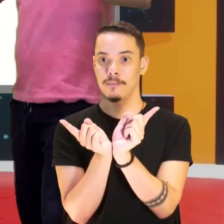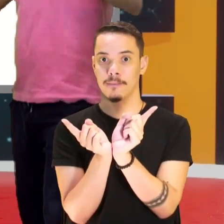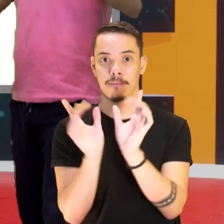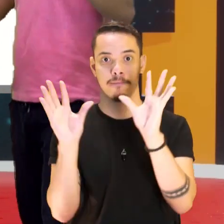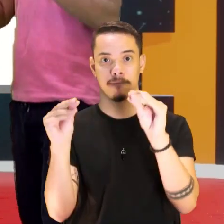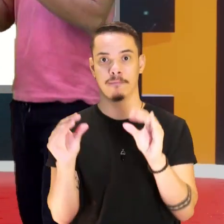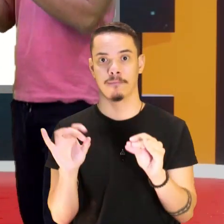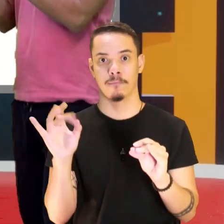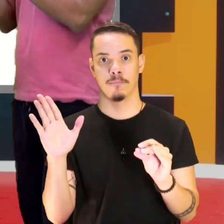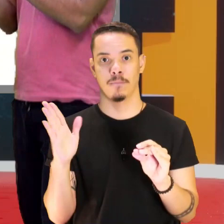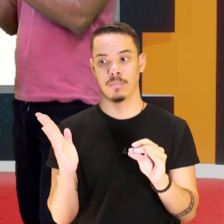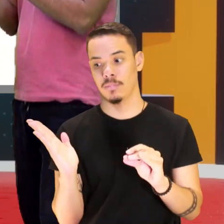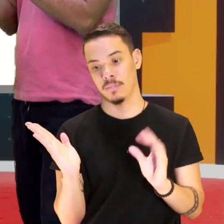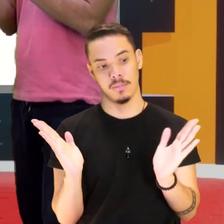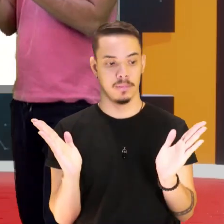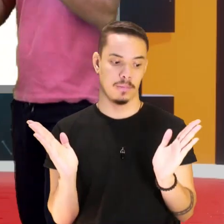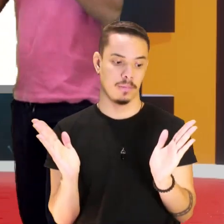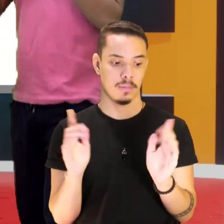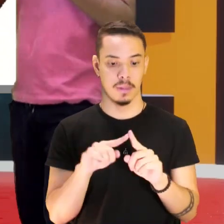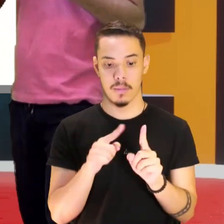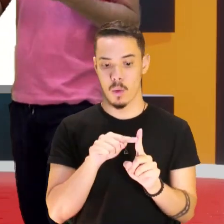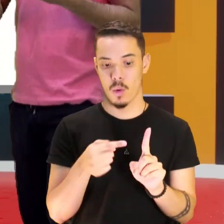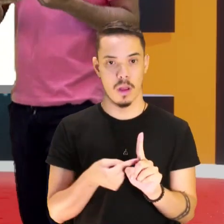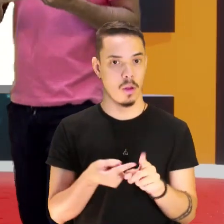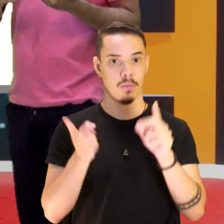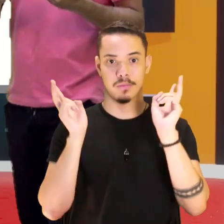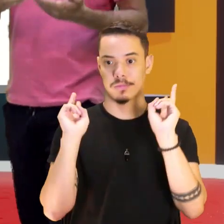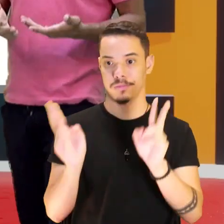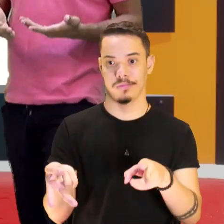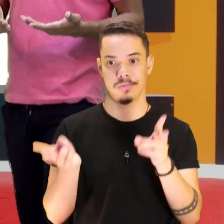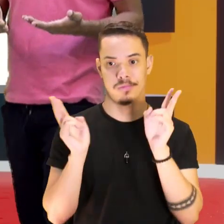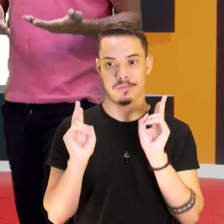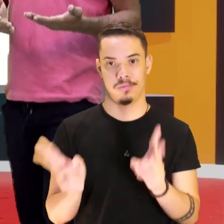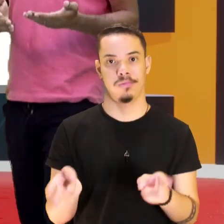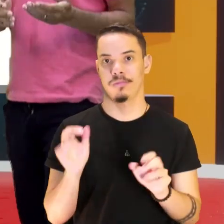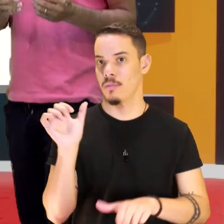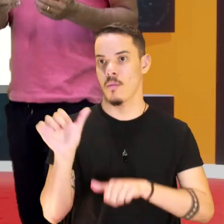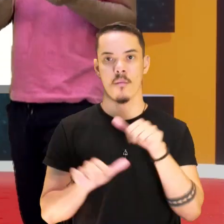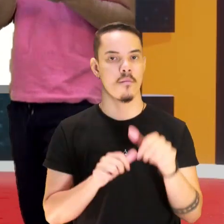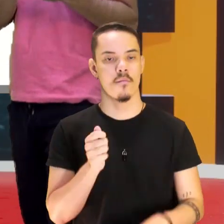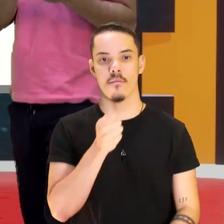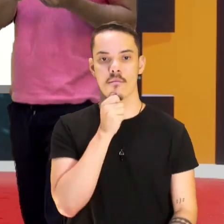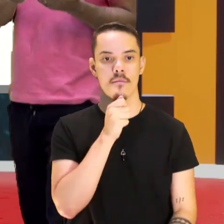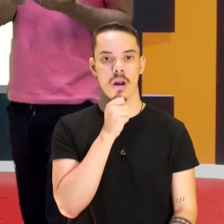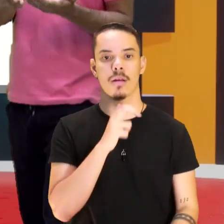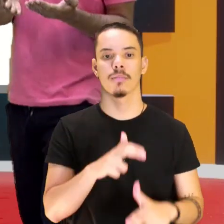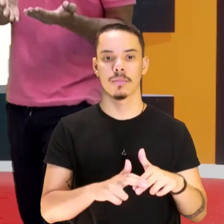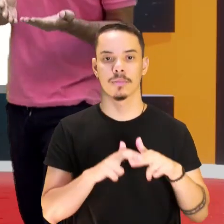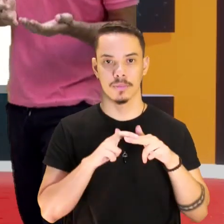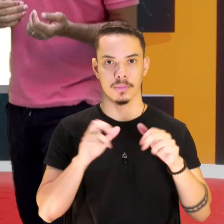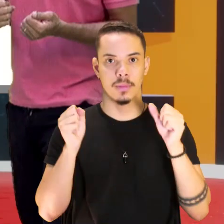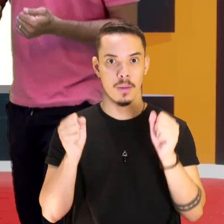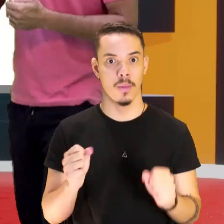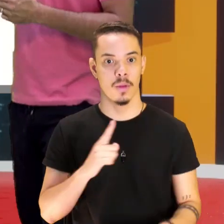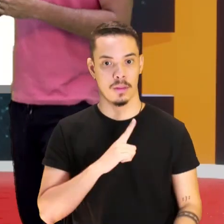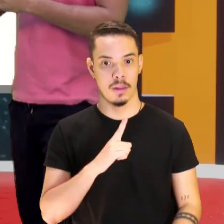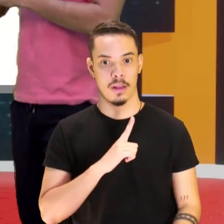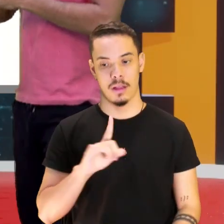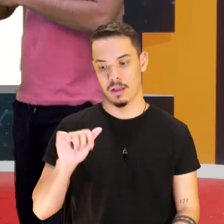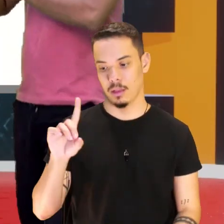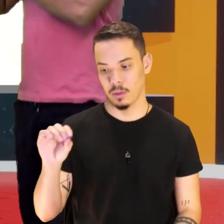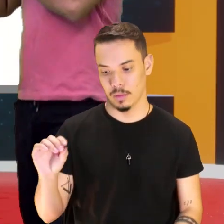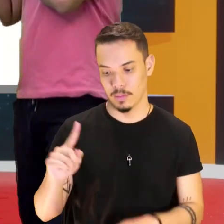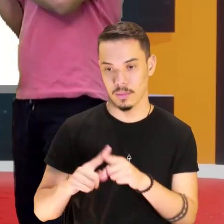mexi só no lado. A abertura angular continuou sendo a mesma. Por isso que eu posso ter lados proporcionais, mas lá